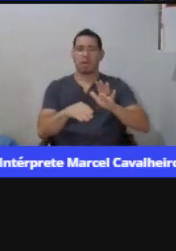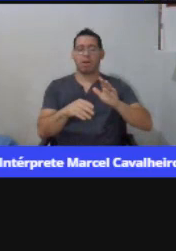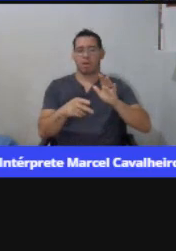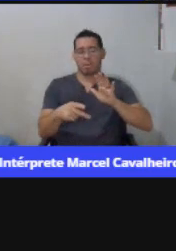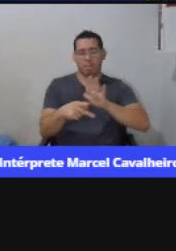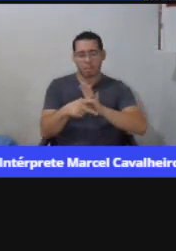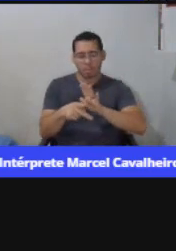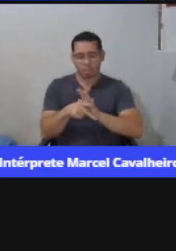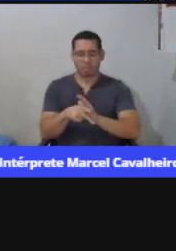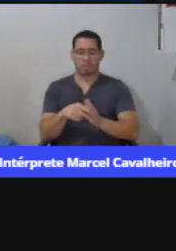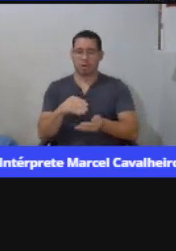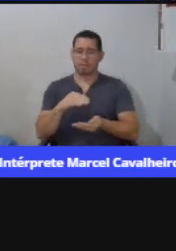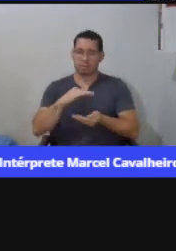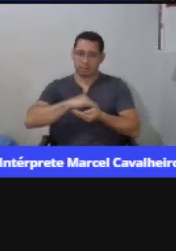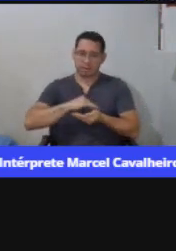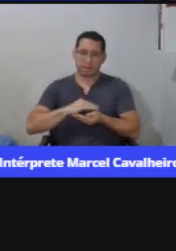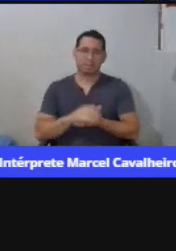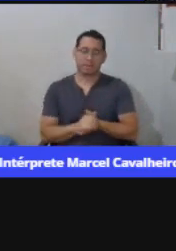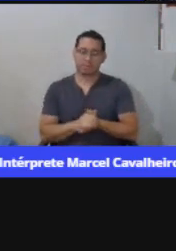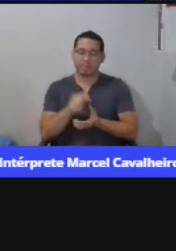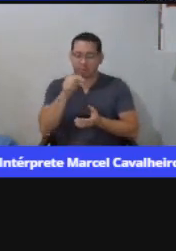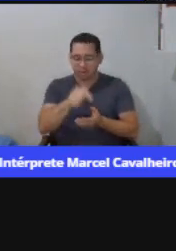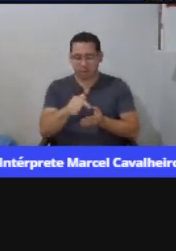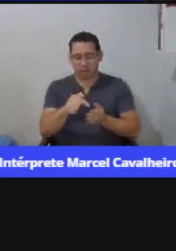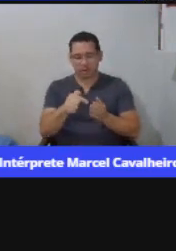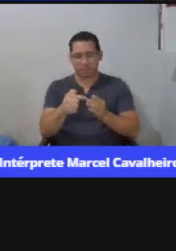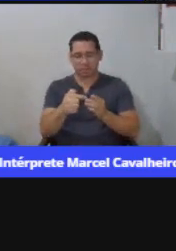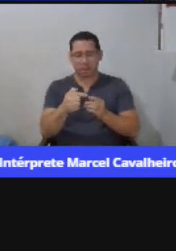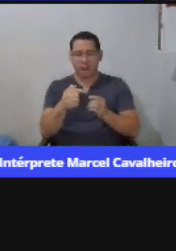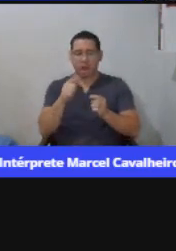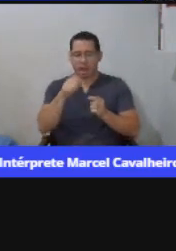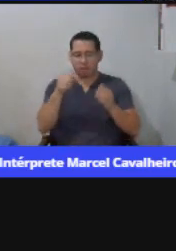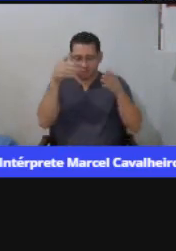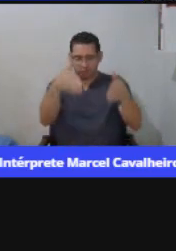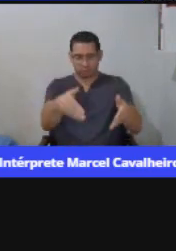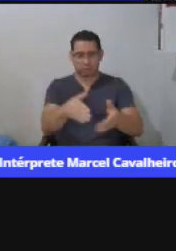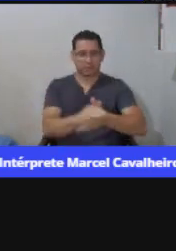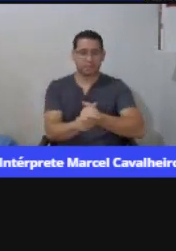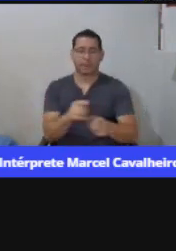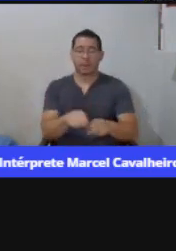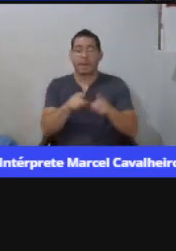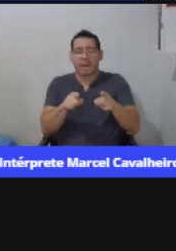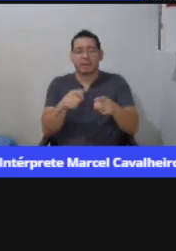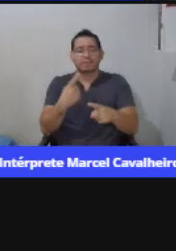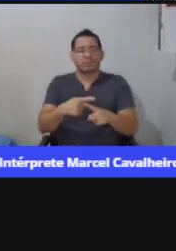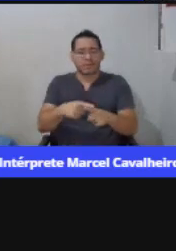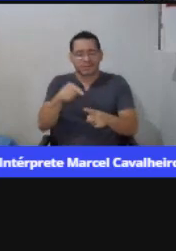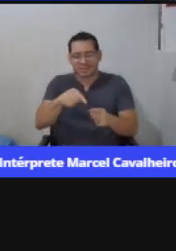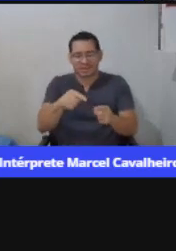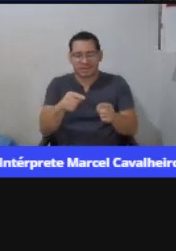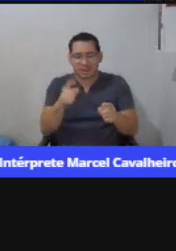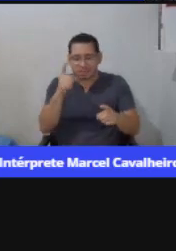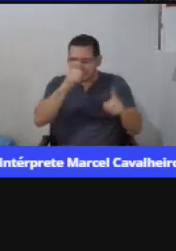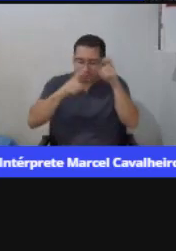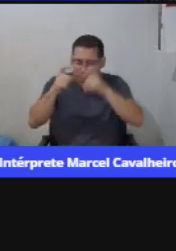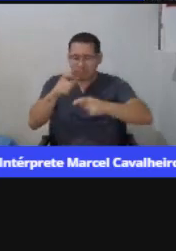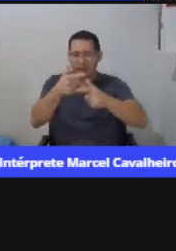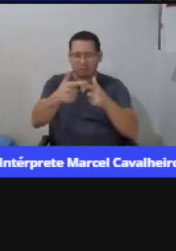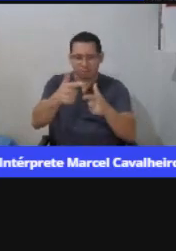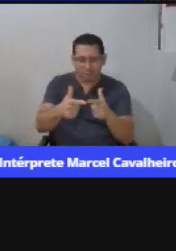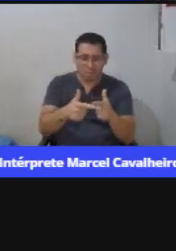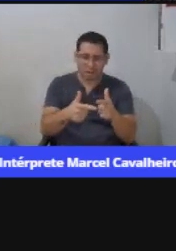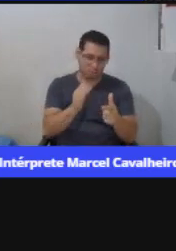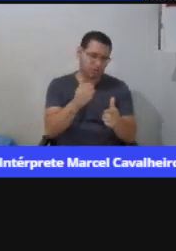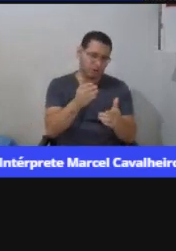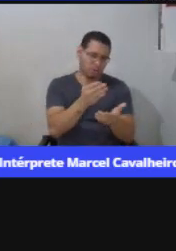nosso documento norteador, porém, devido a todas essas situações que vêm acontecendo desde 2020